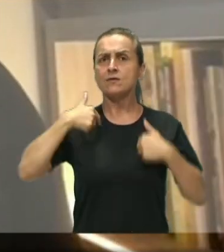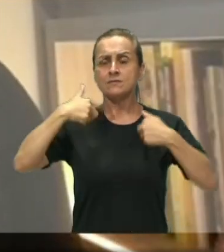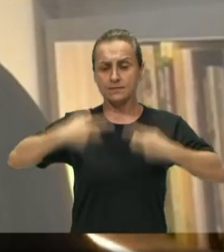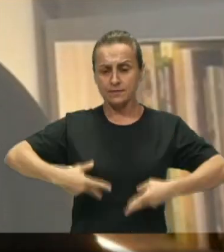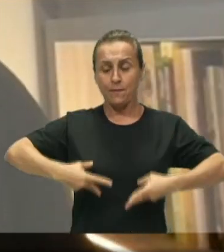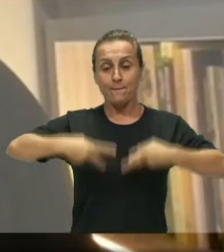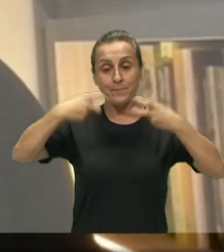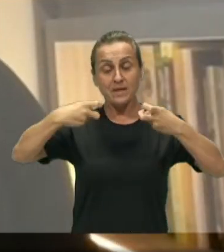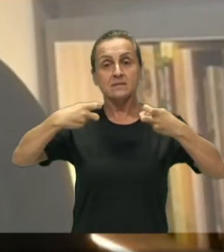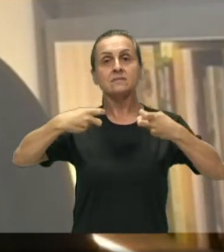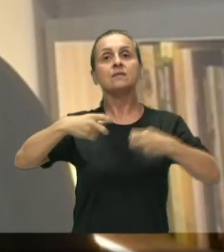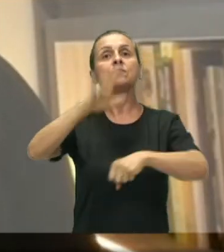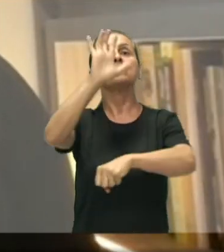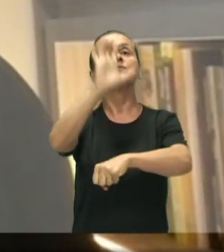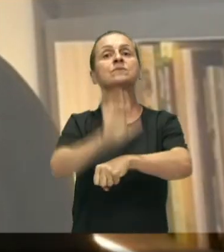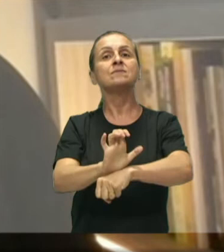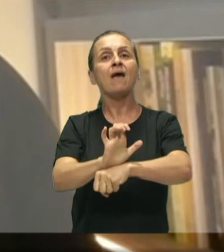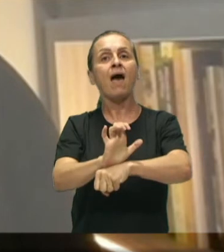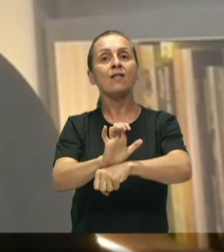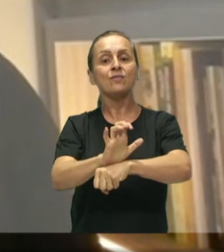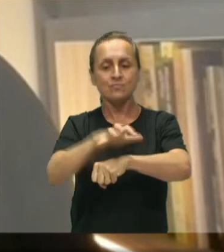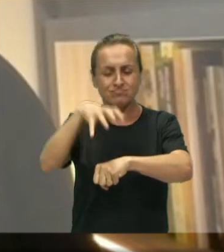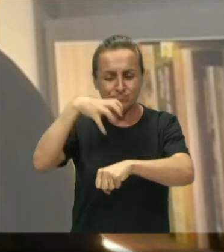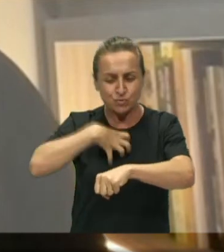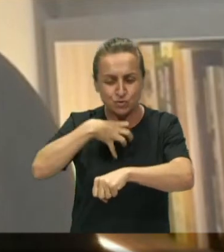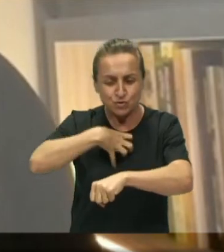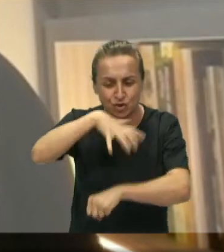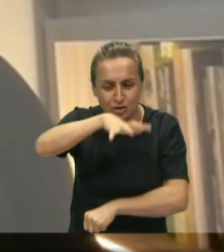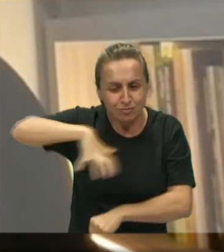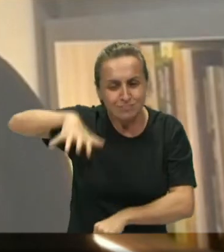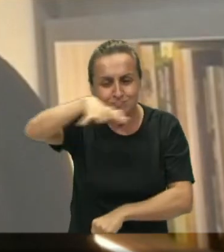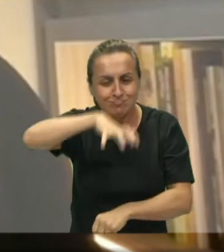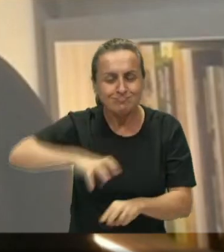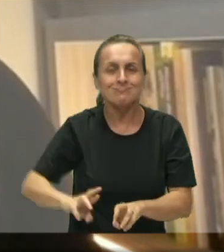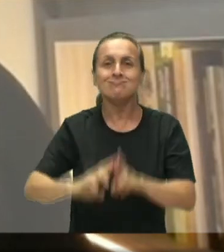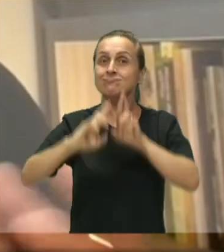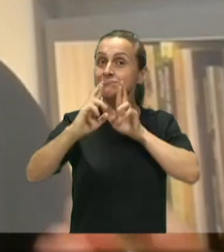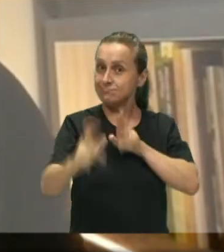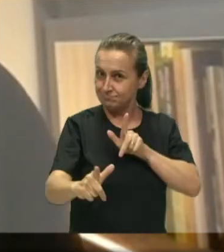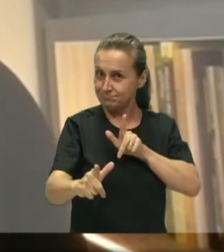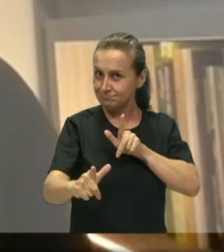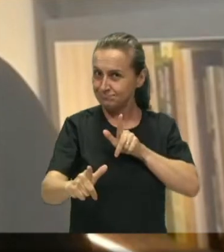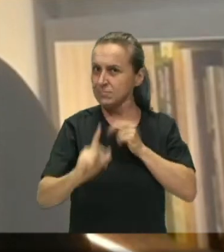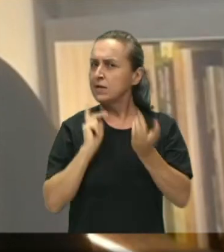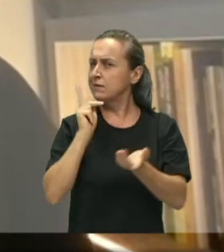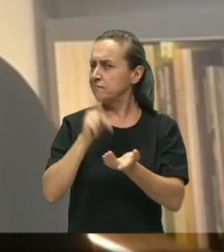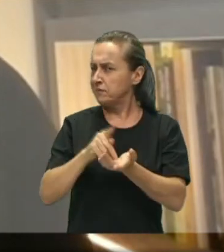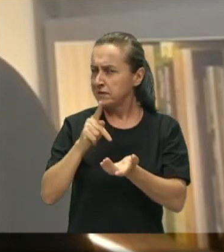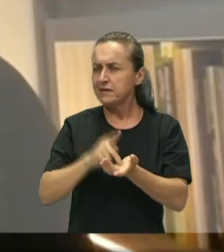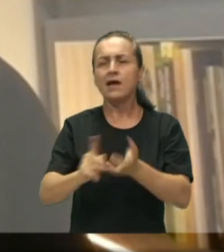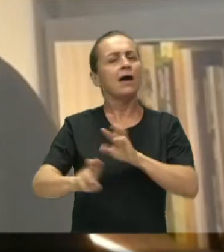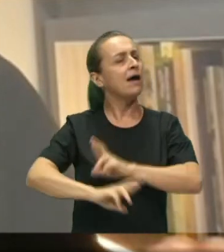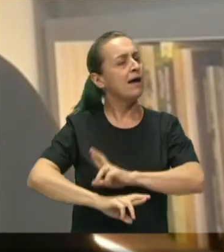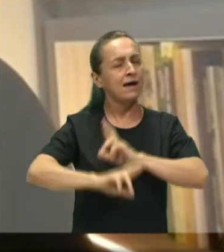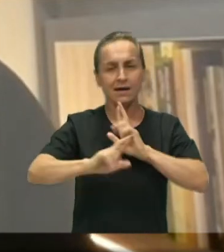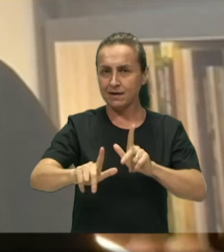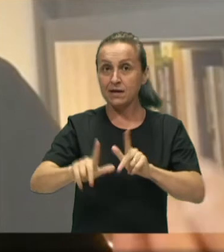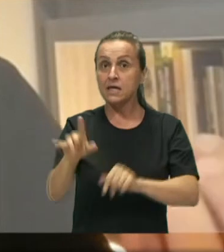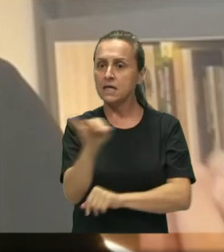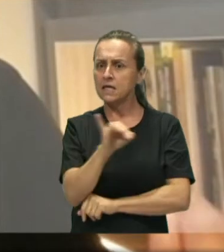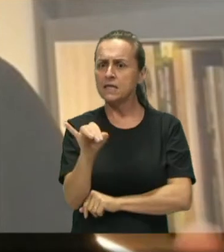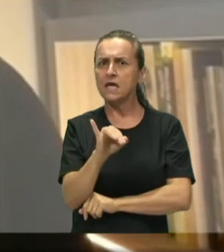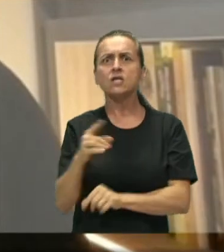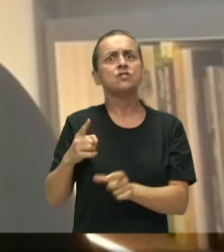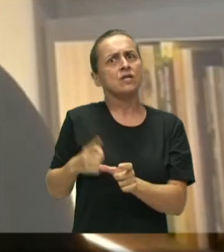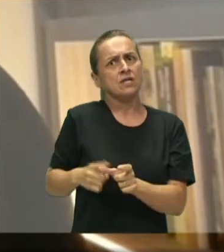estado de uma maneira diferente as realidades é muito diferentes Itajaí a uma cidade